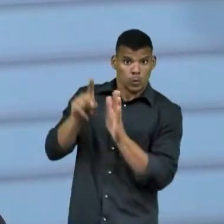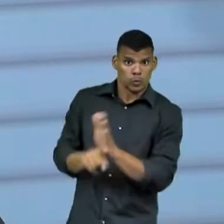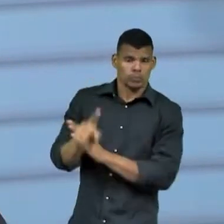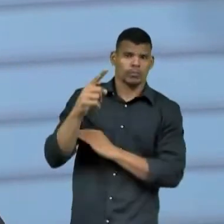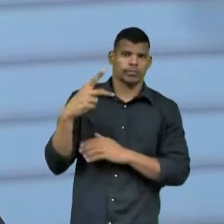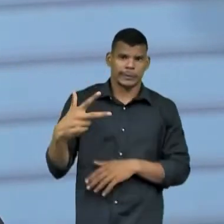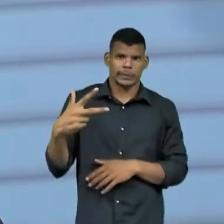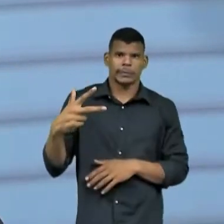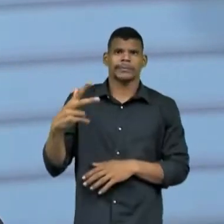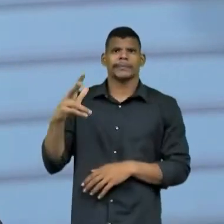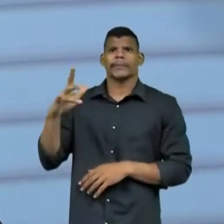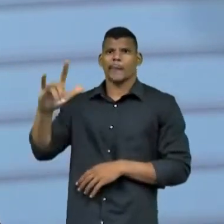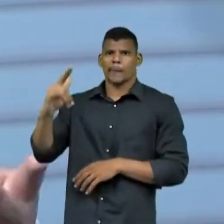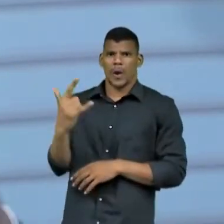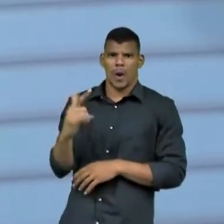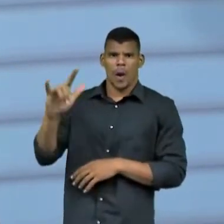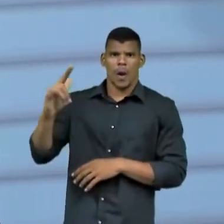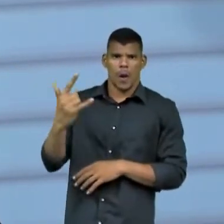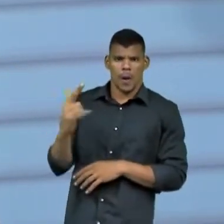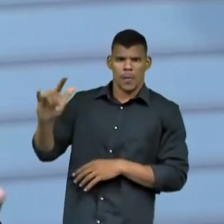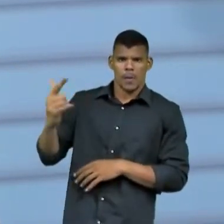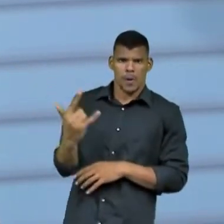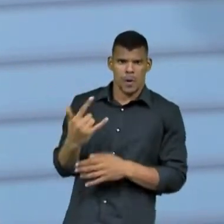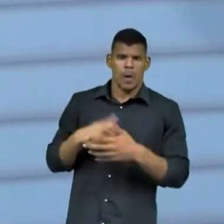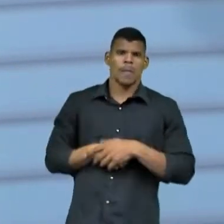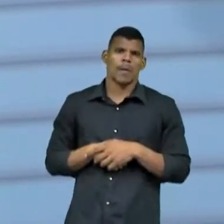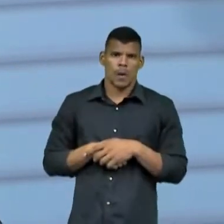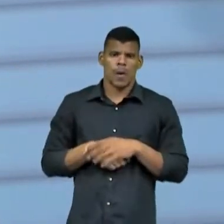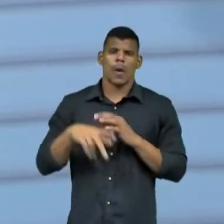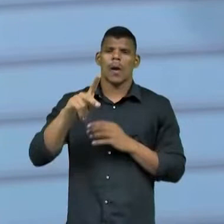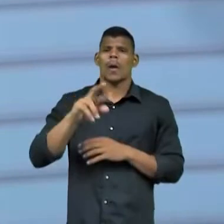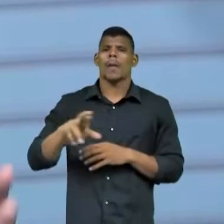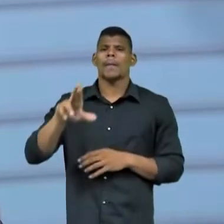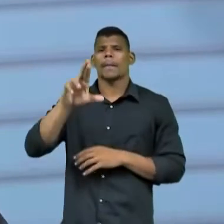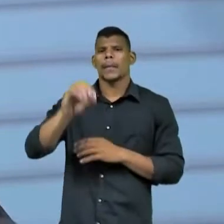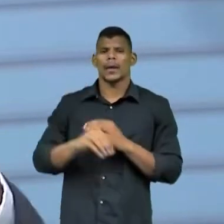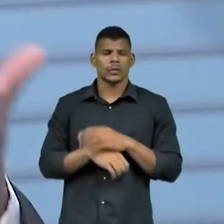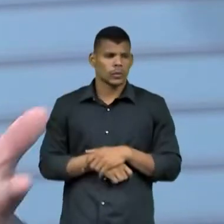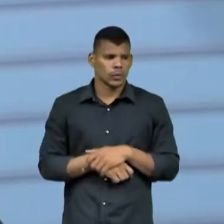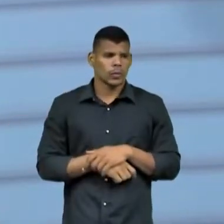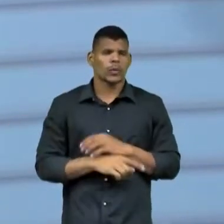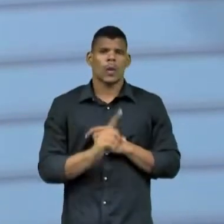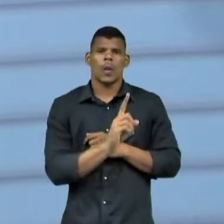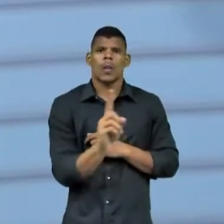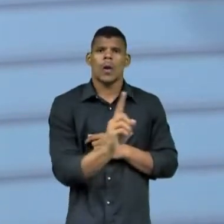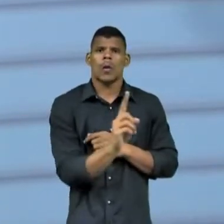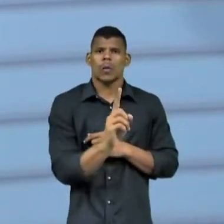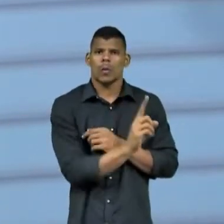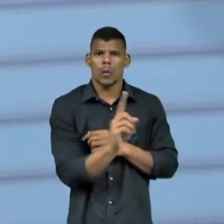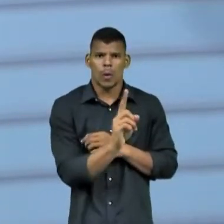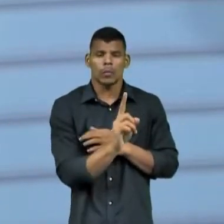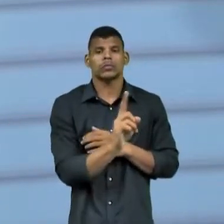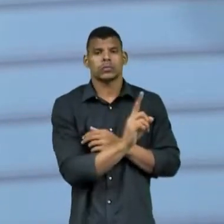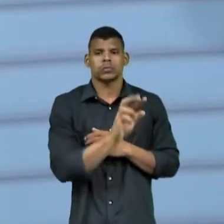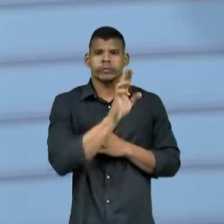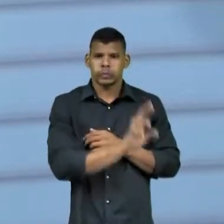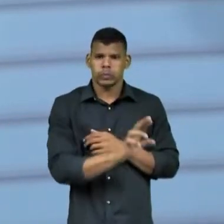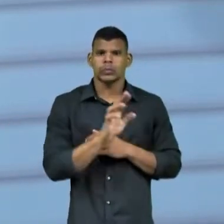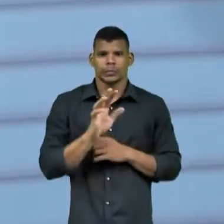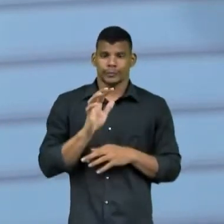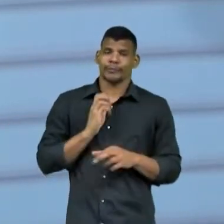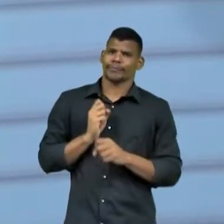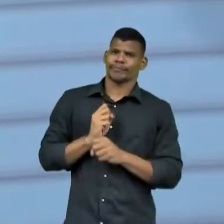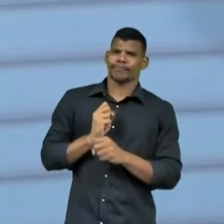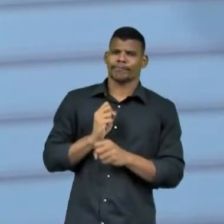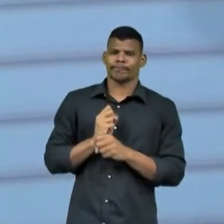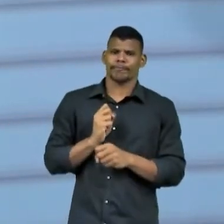então você me ama você me ama você me ama Pedro negou três vezes e Jesus pergunta três vezes né então para que ele fizesse uma afirmativa uma afirmação positiva daquilo que ele